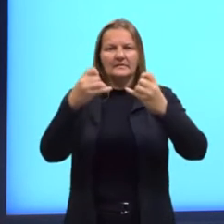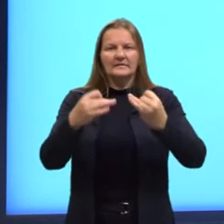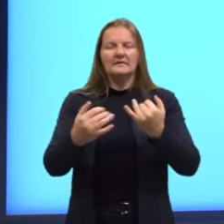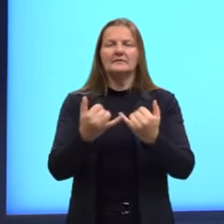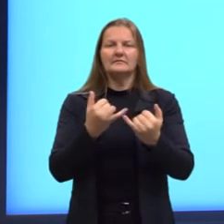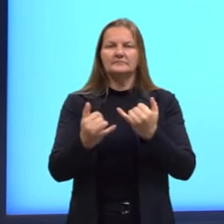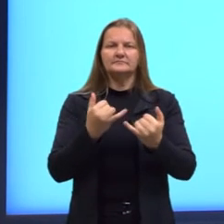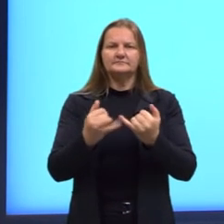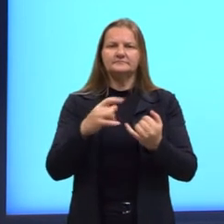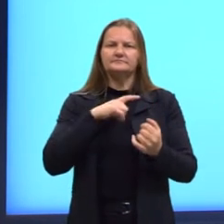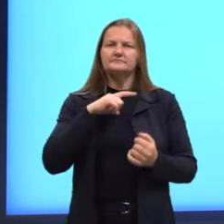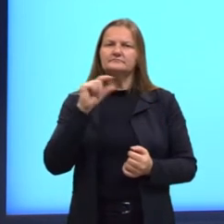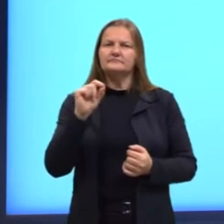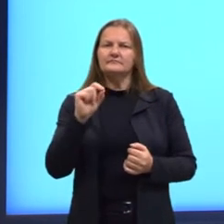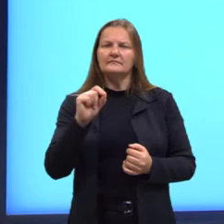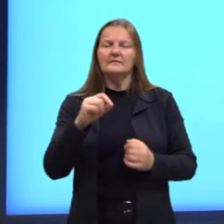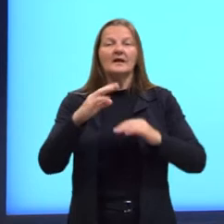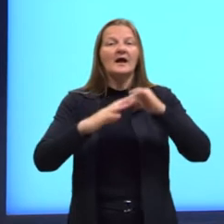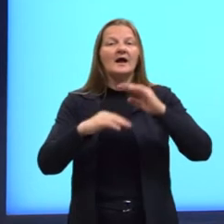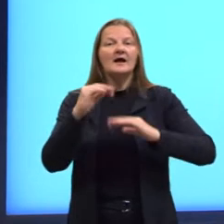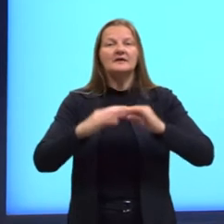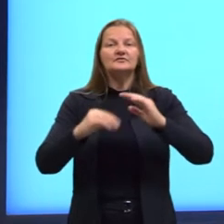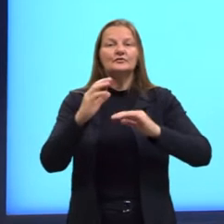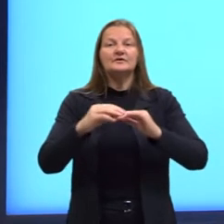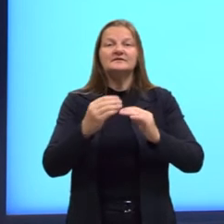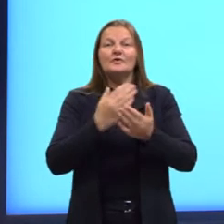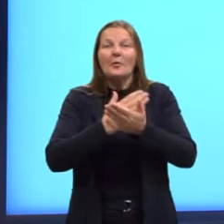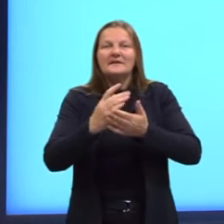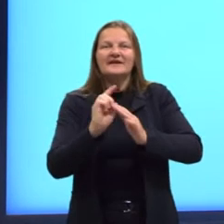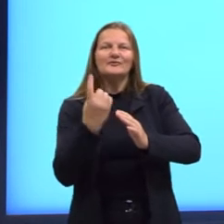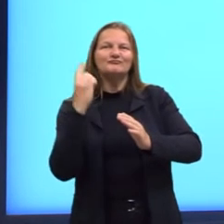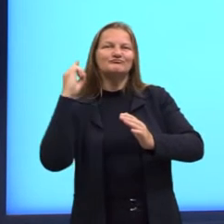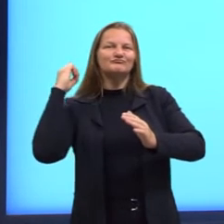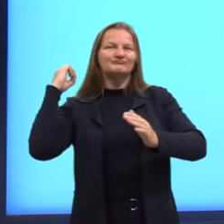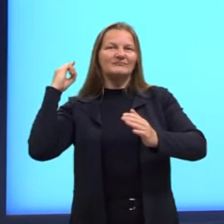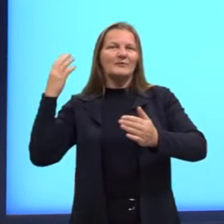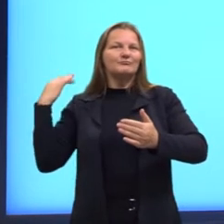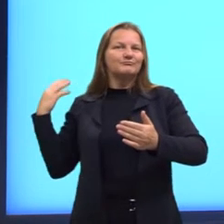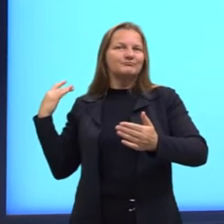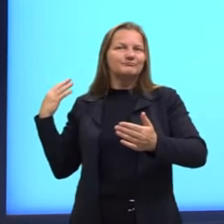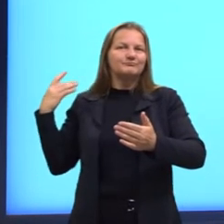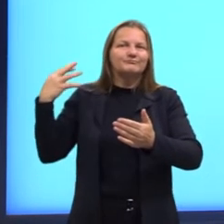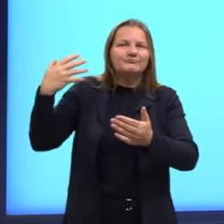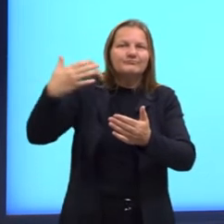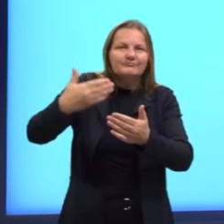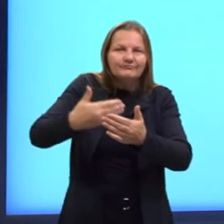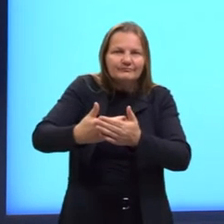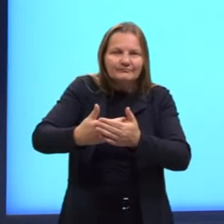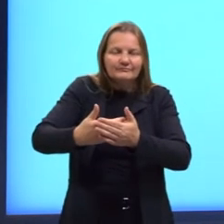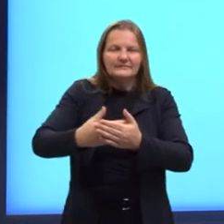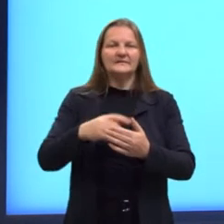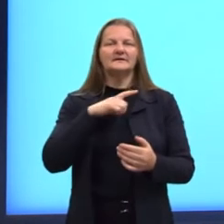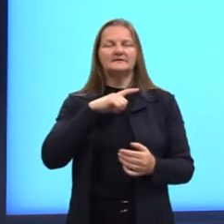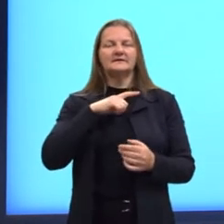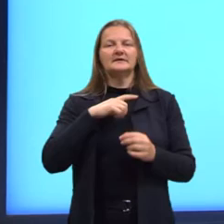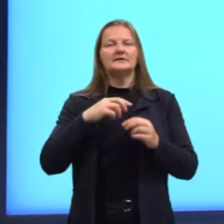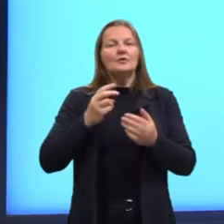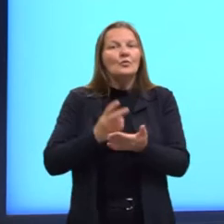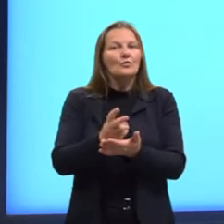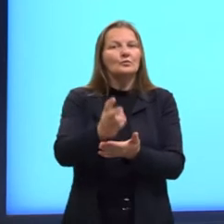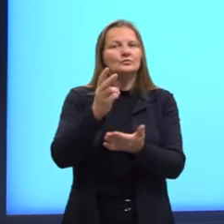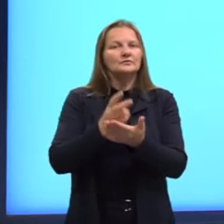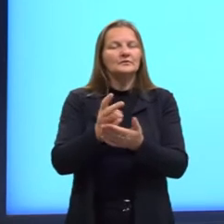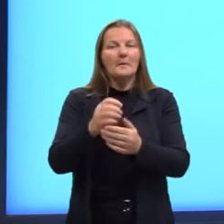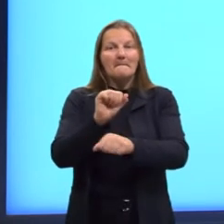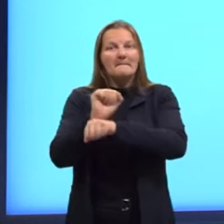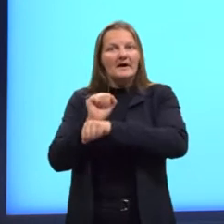falando para vocês a as ações elas começaram a elas começaram atrás no passado e elas estão tendo uma continuidade